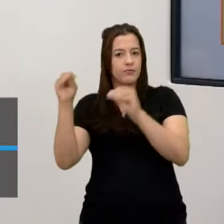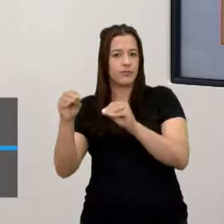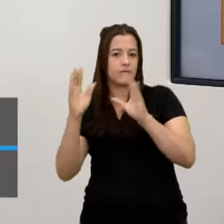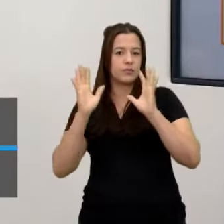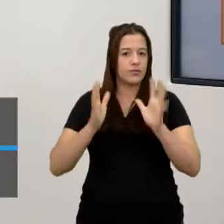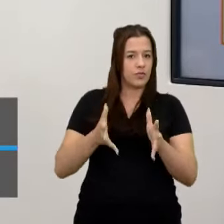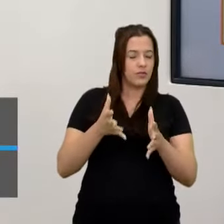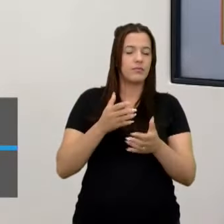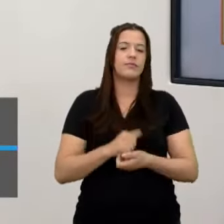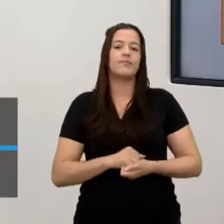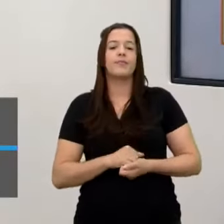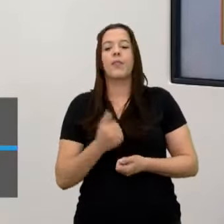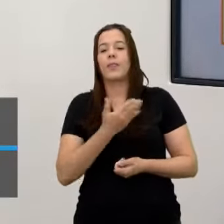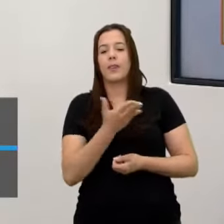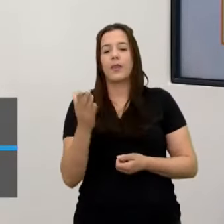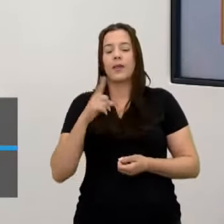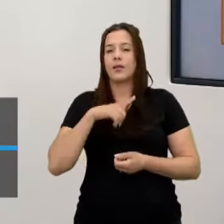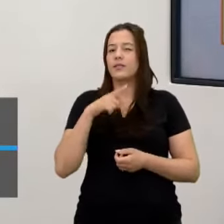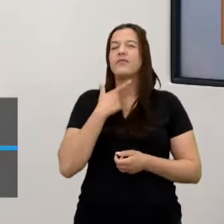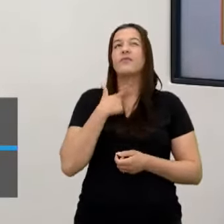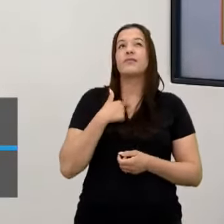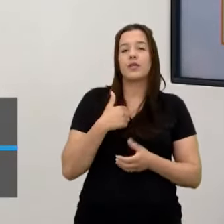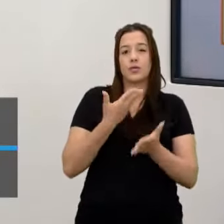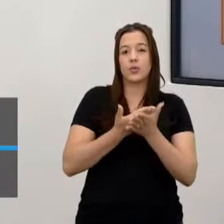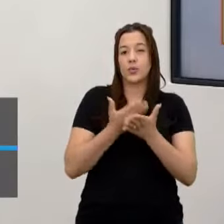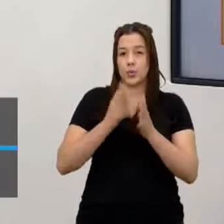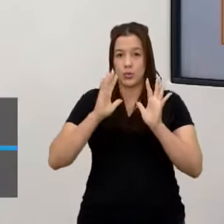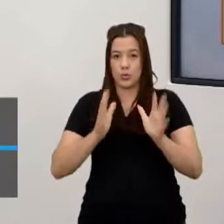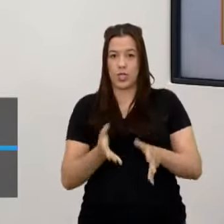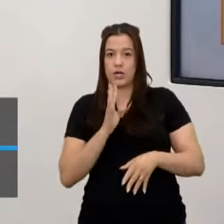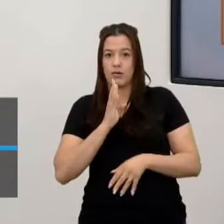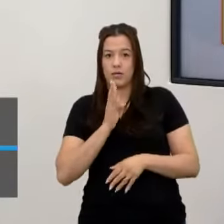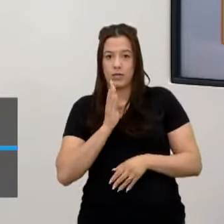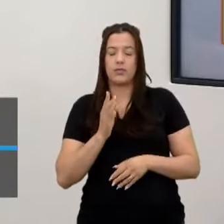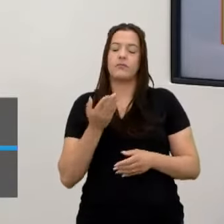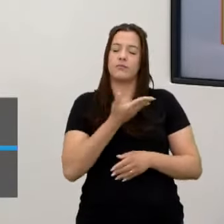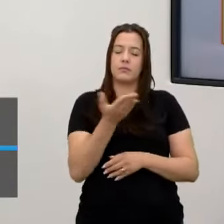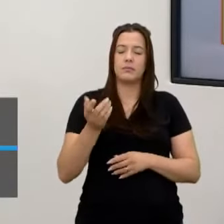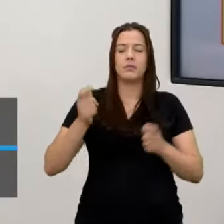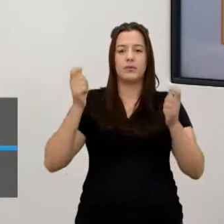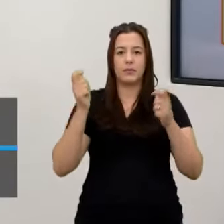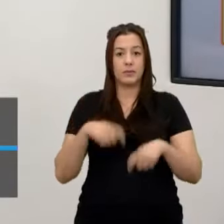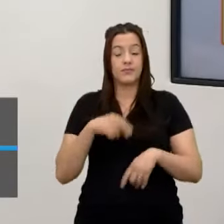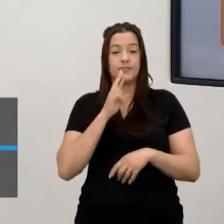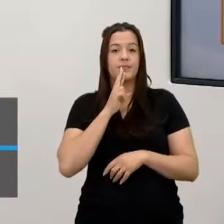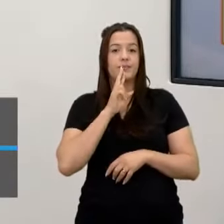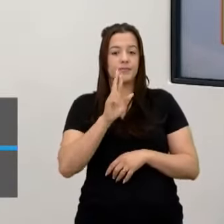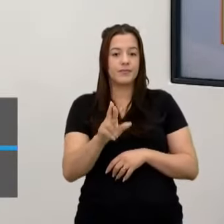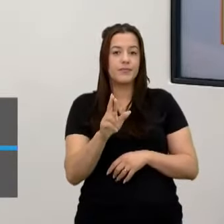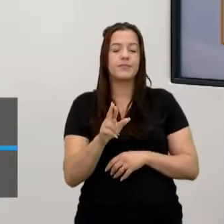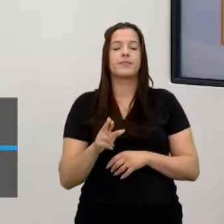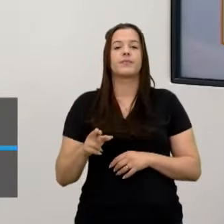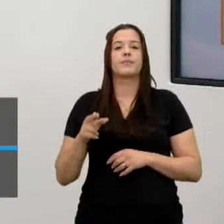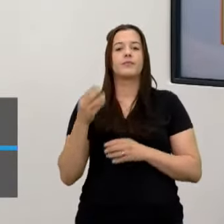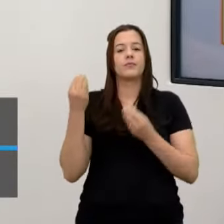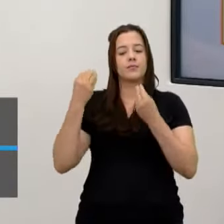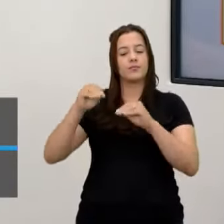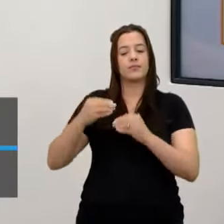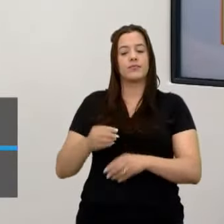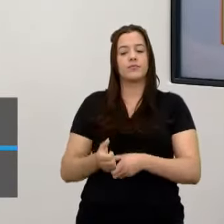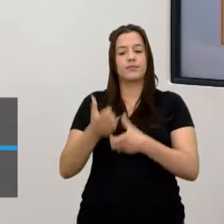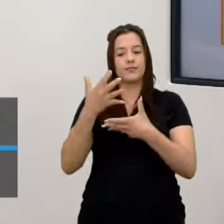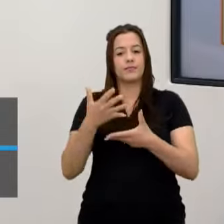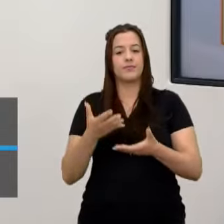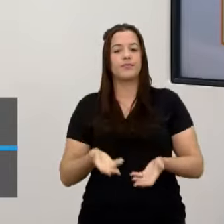em especial? And if it was possible, would you live on another planet? Se fosse possível, você viveria em outro planeta?